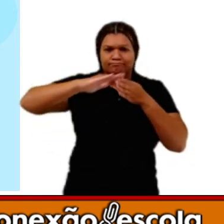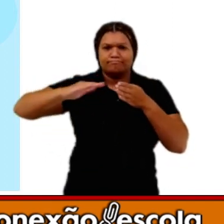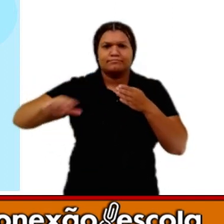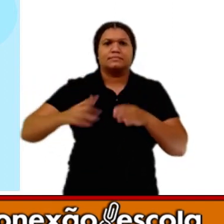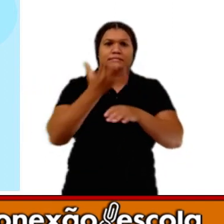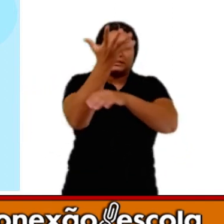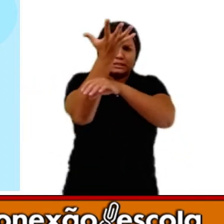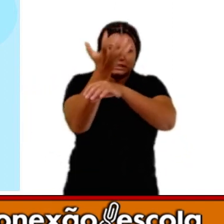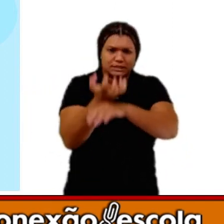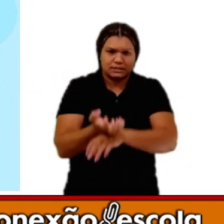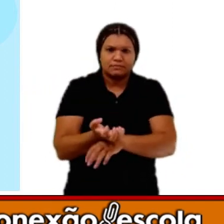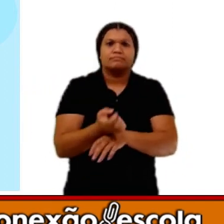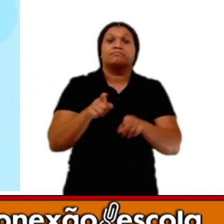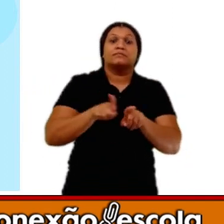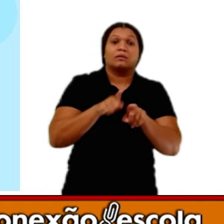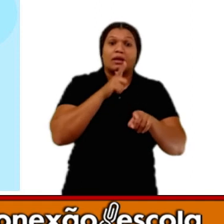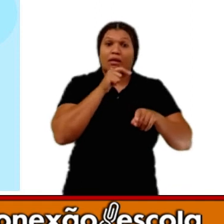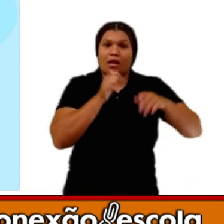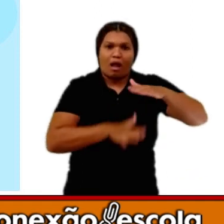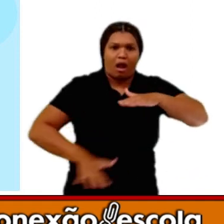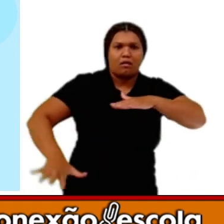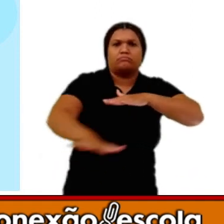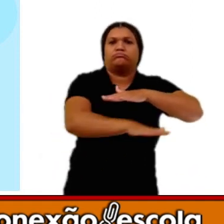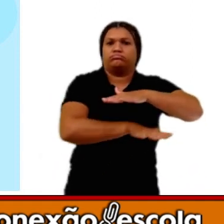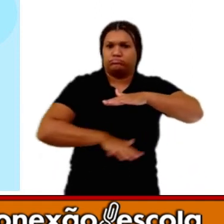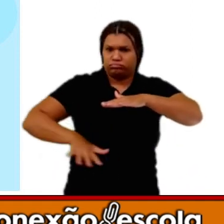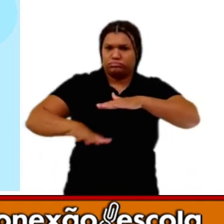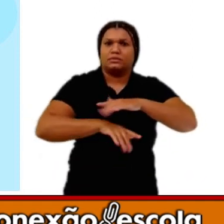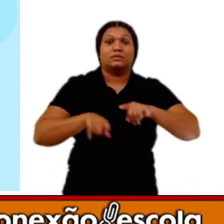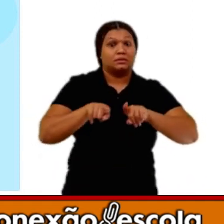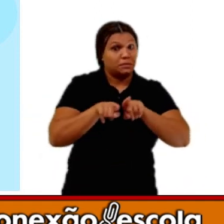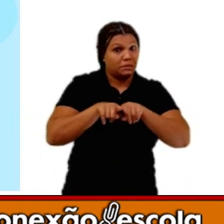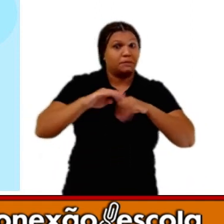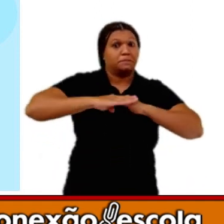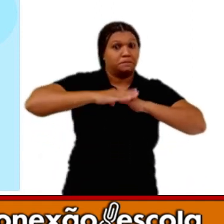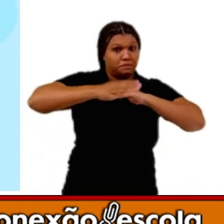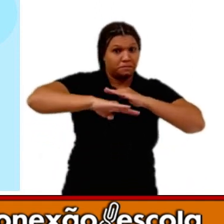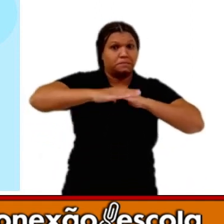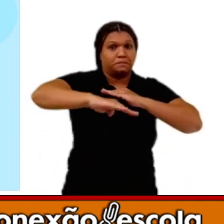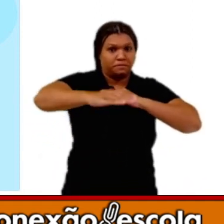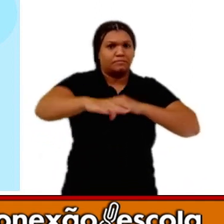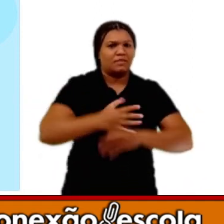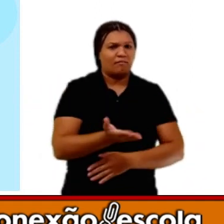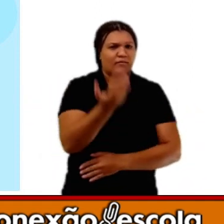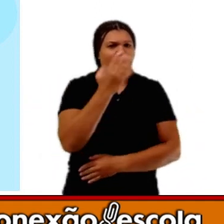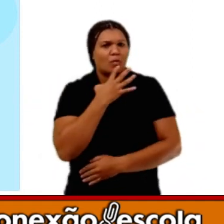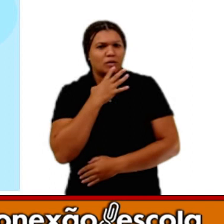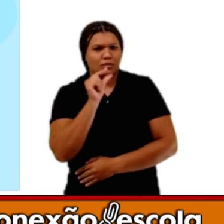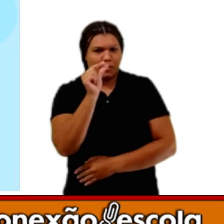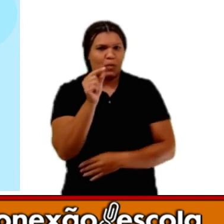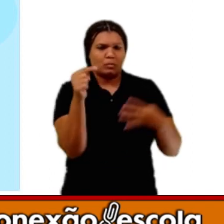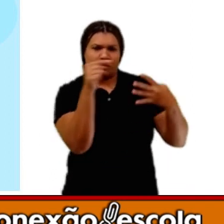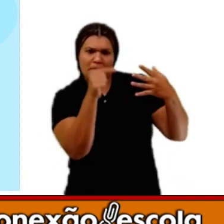também a presença do Pantanal e dos Pampas. Vamos conhecer um pouquinho desses biomas? Vamos conhecer um